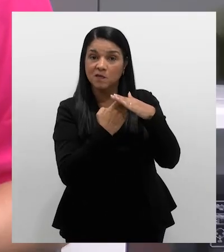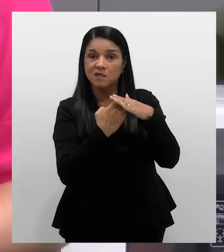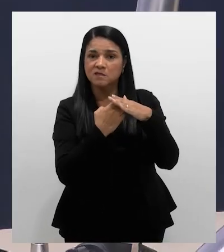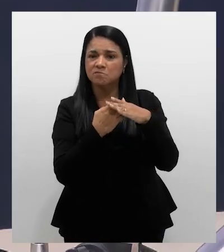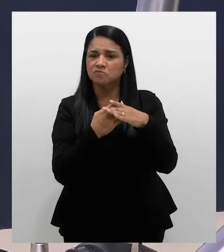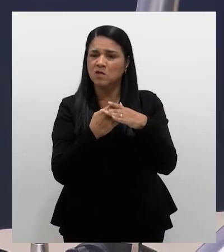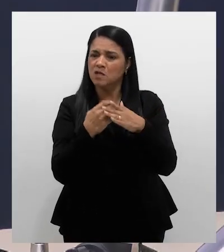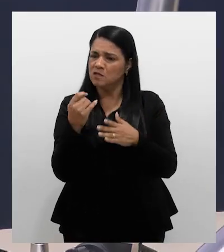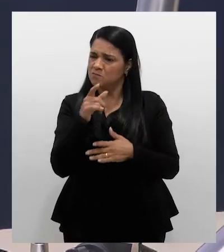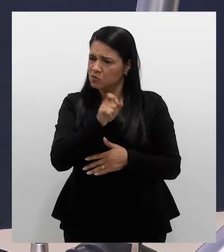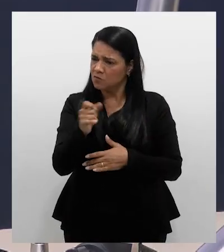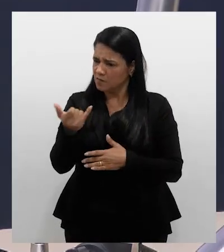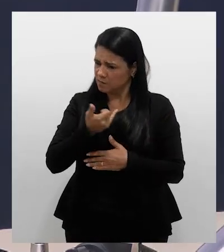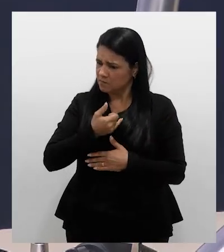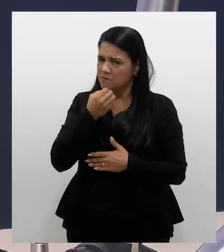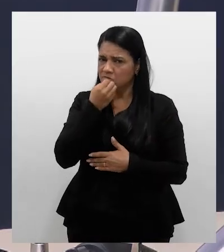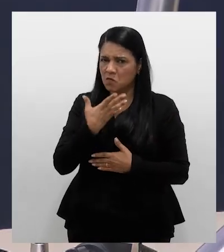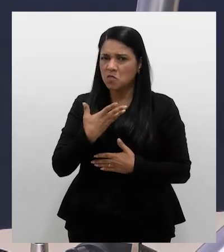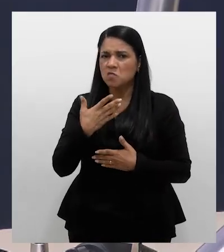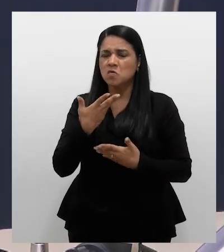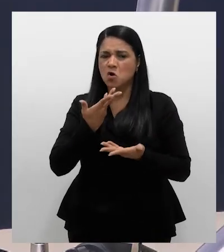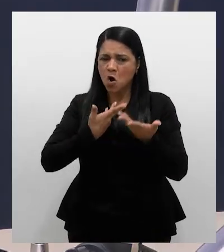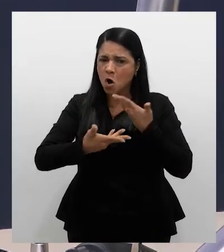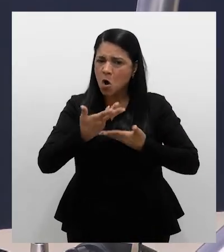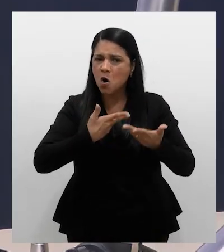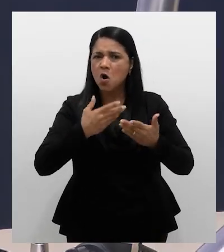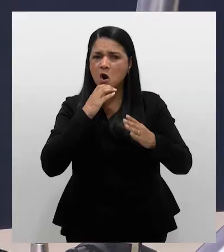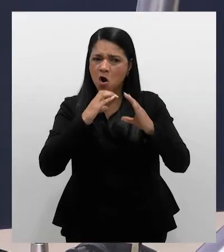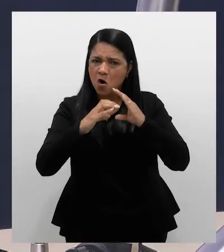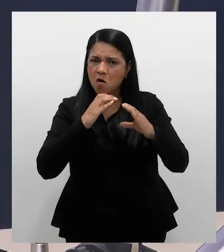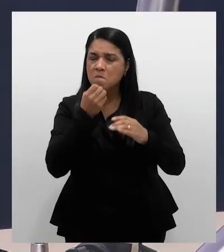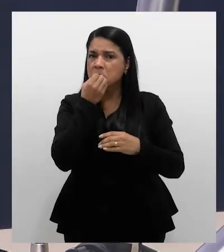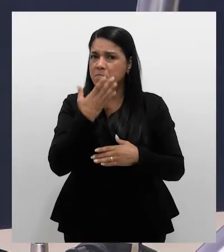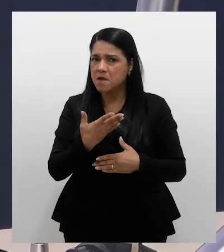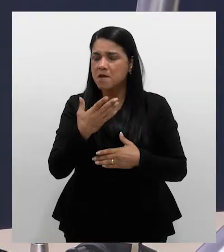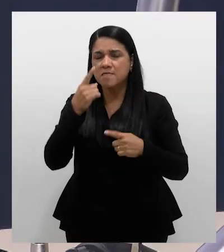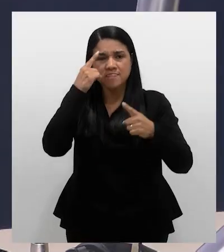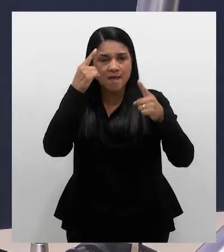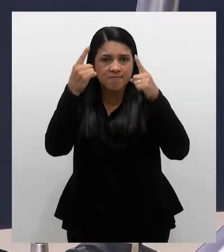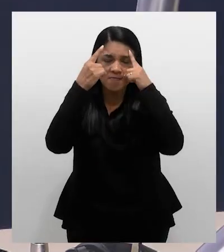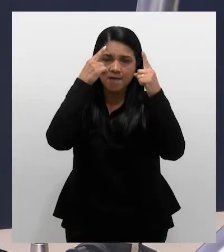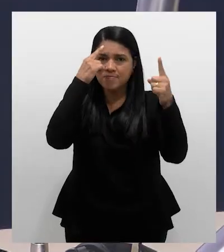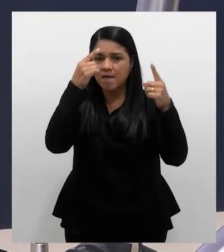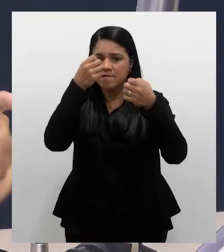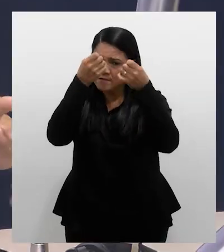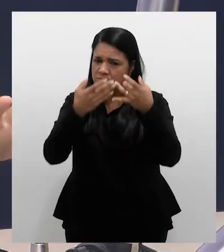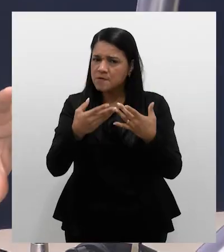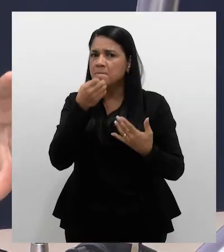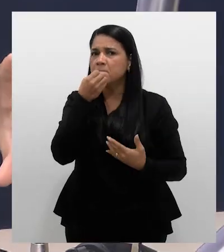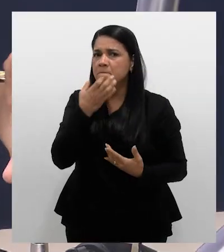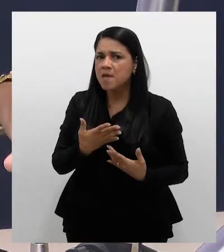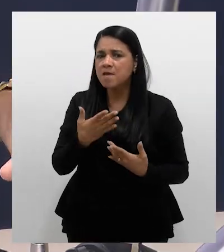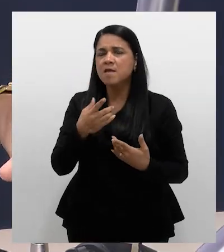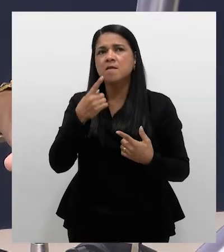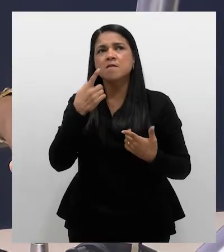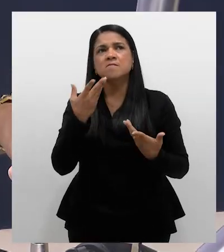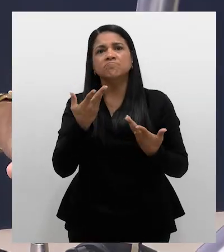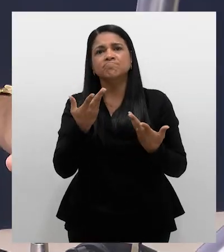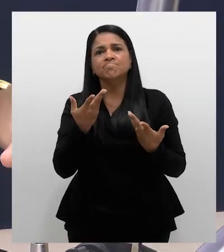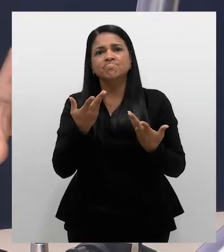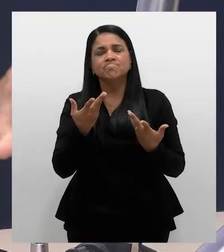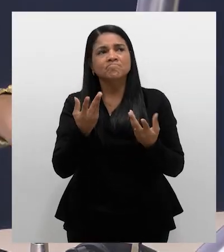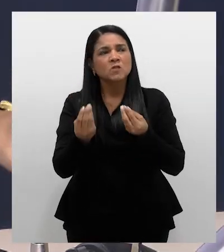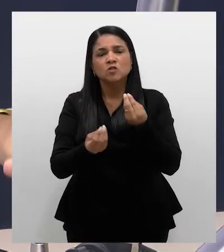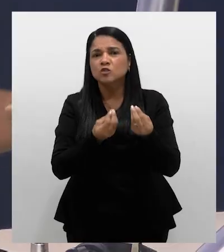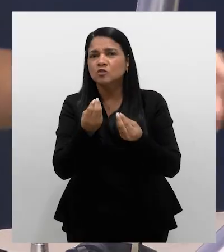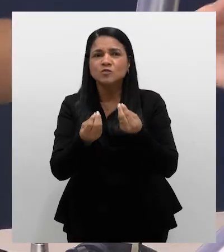Então as pessoas falam, poxa, você conversa bem, você fala bem, você se comunica bem, você consegue expor suas ideias e aquilo que você está